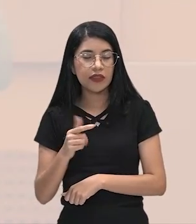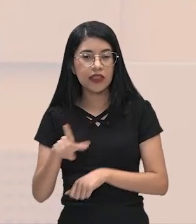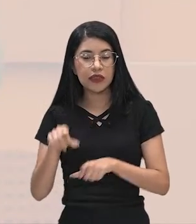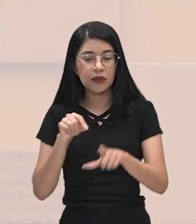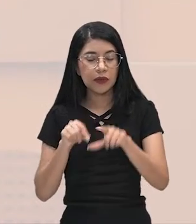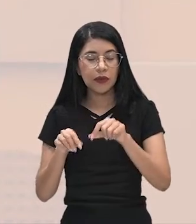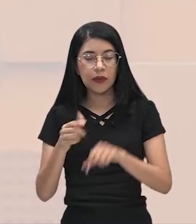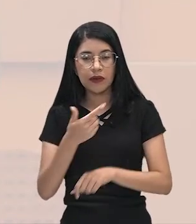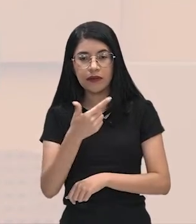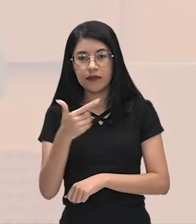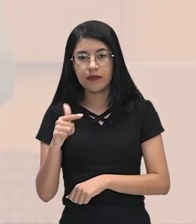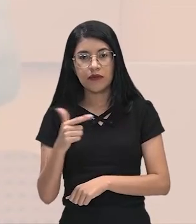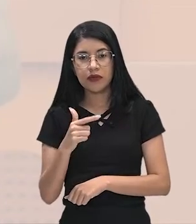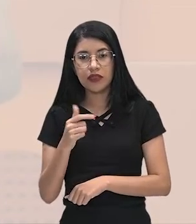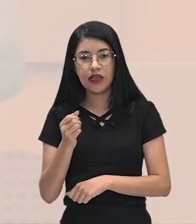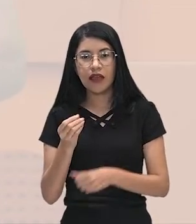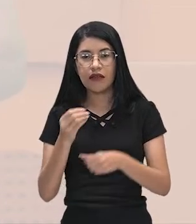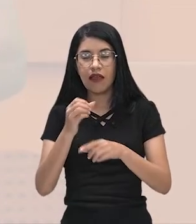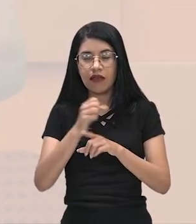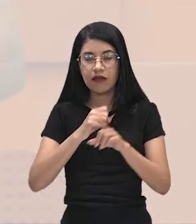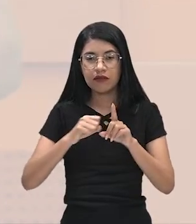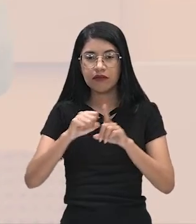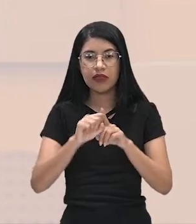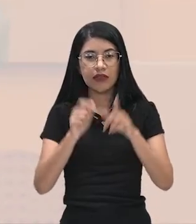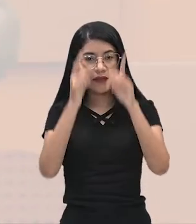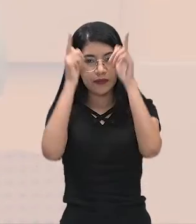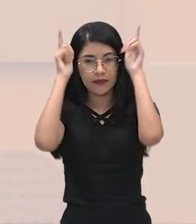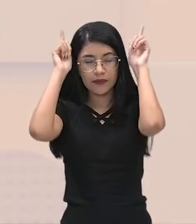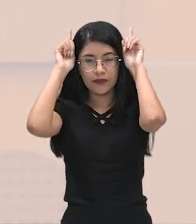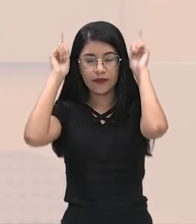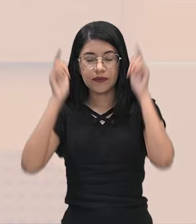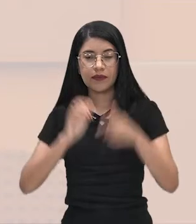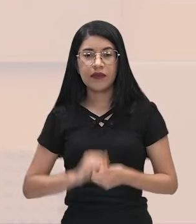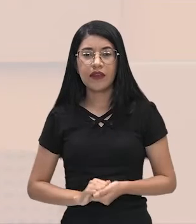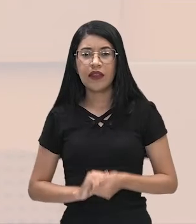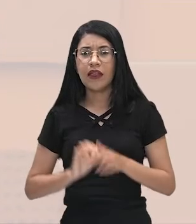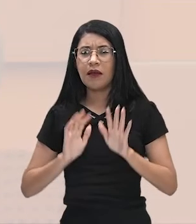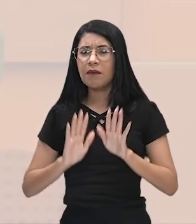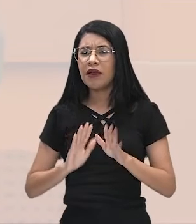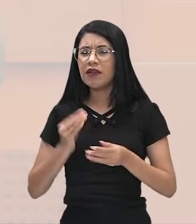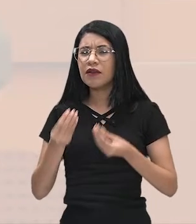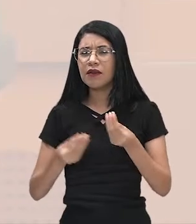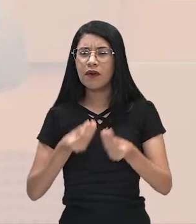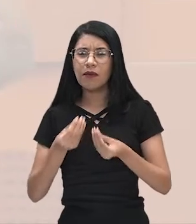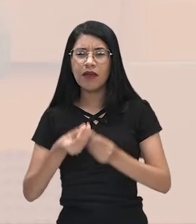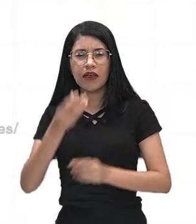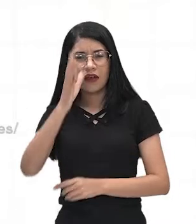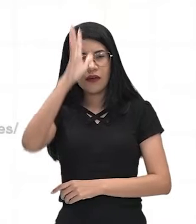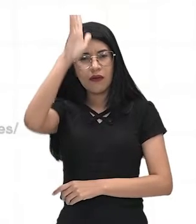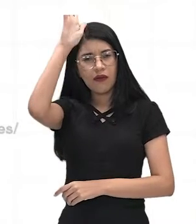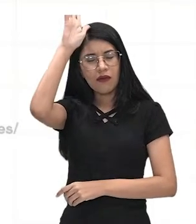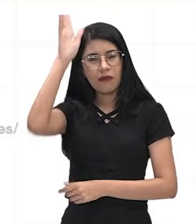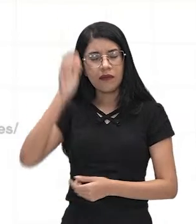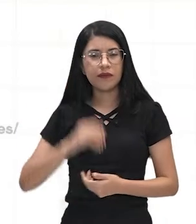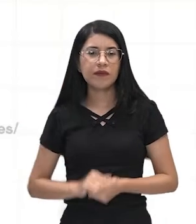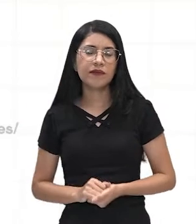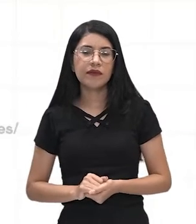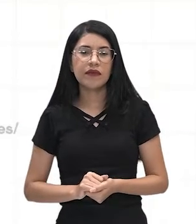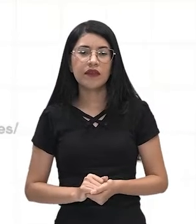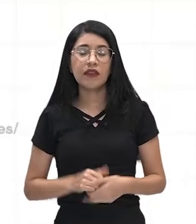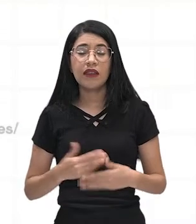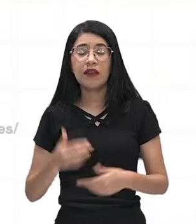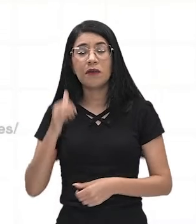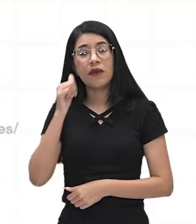de decisões dentro das cidades gregas, tá bom? Mas em Roma, professor, olha só, as mulheres em